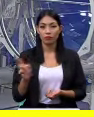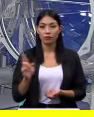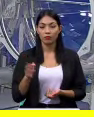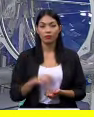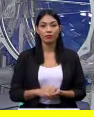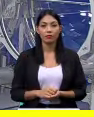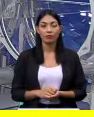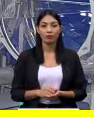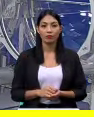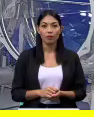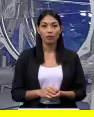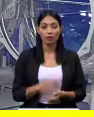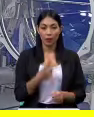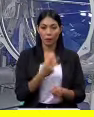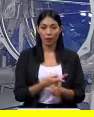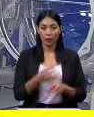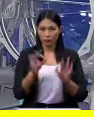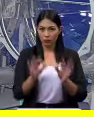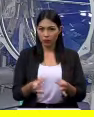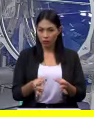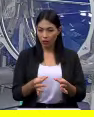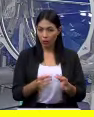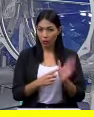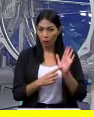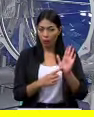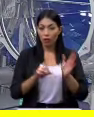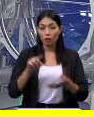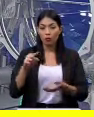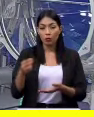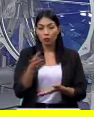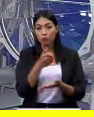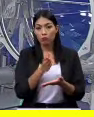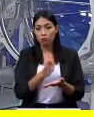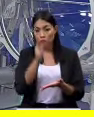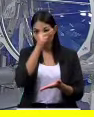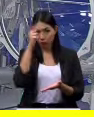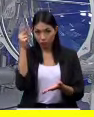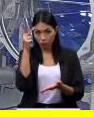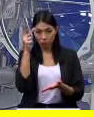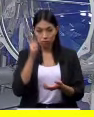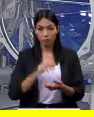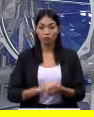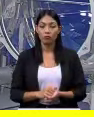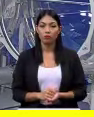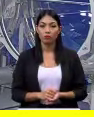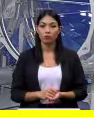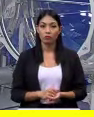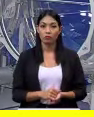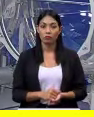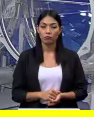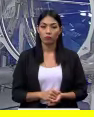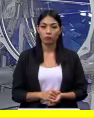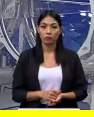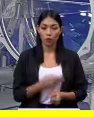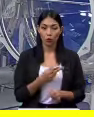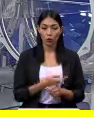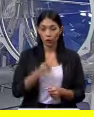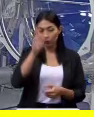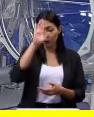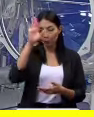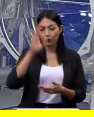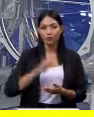R$1.800.000. O valor exato de premiação será divulgado após o rateio entre as apostas vencedoras dos prêmios fixos.